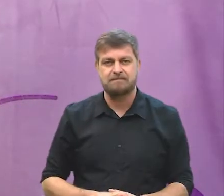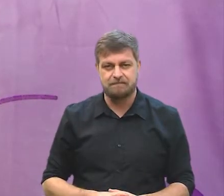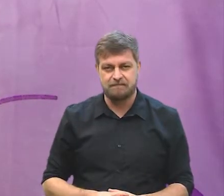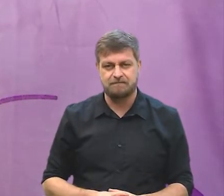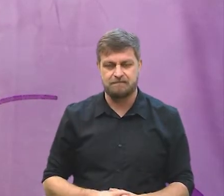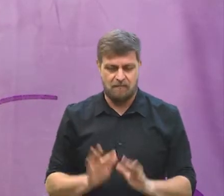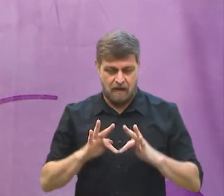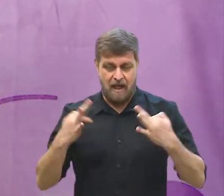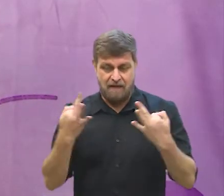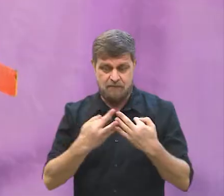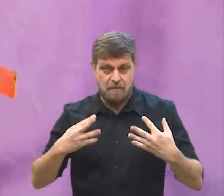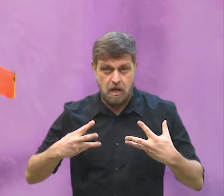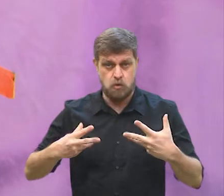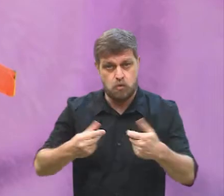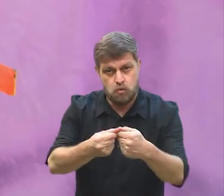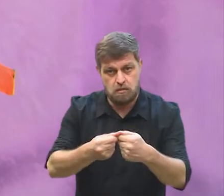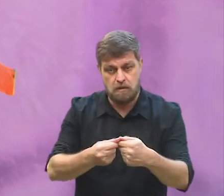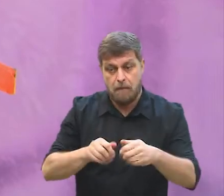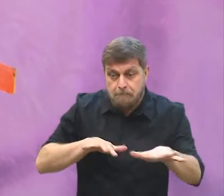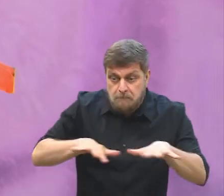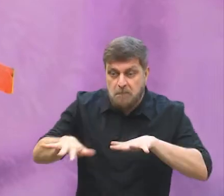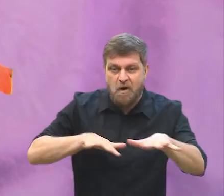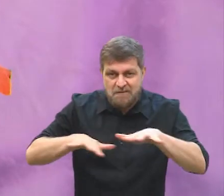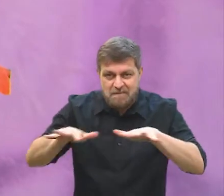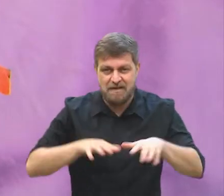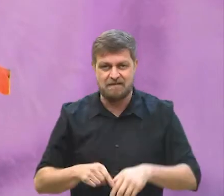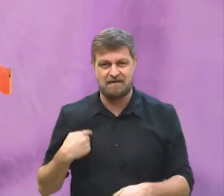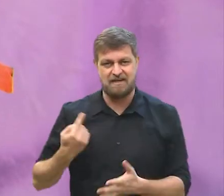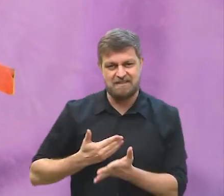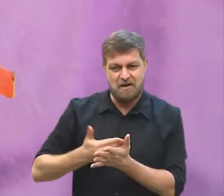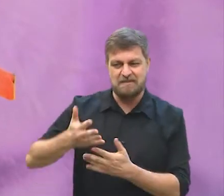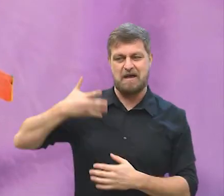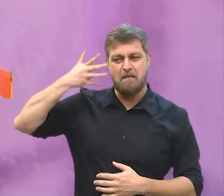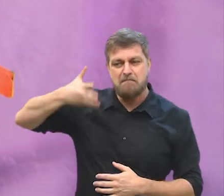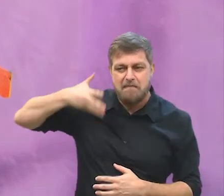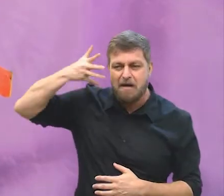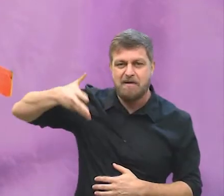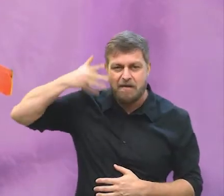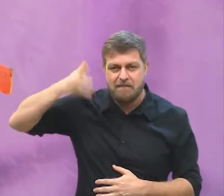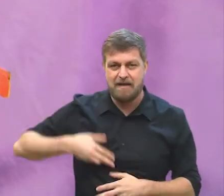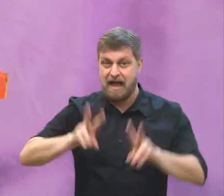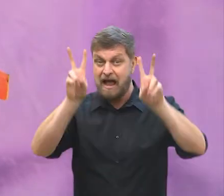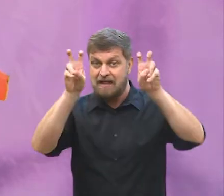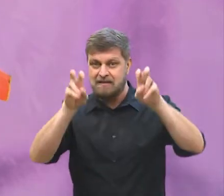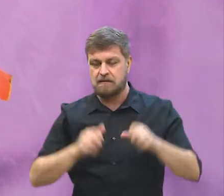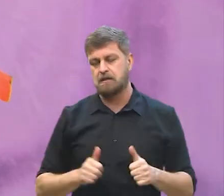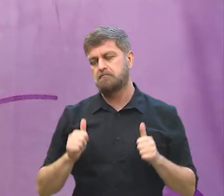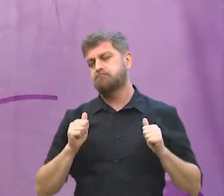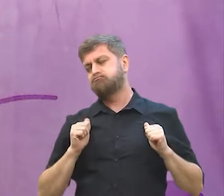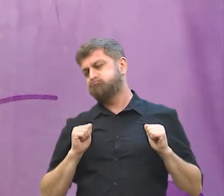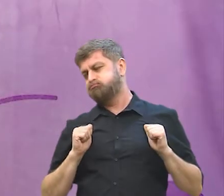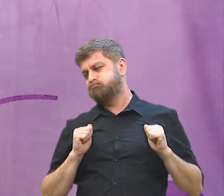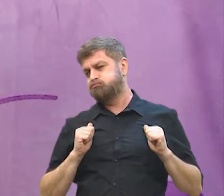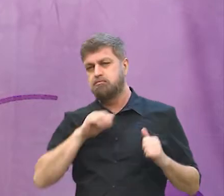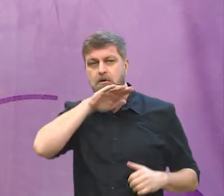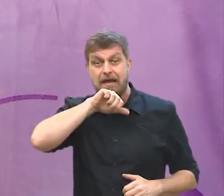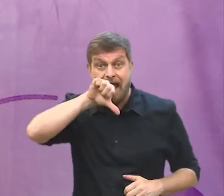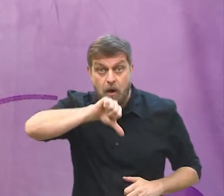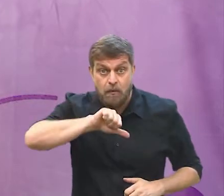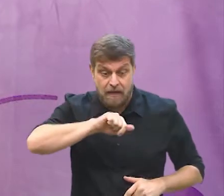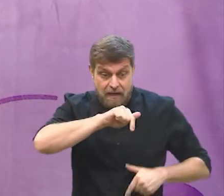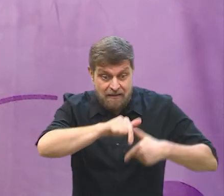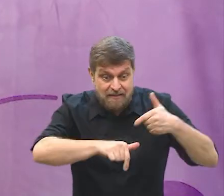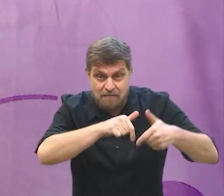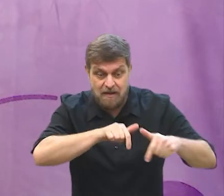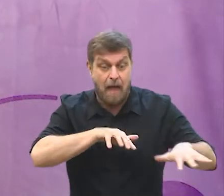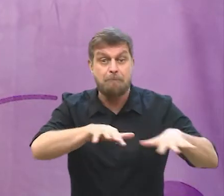toda a família, né? Então, é se mexer, né? A gente começou o nosso bate-papo falando da inatividade. Então, é se manter ativo, é